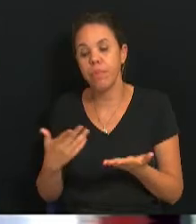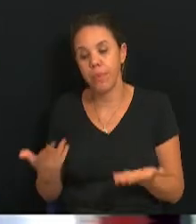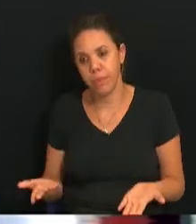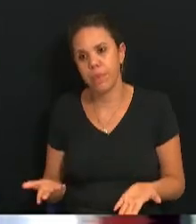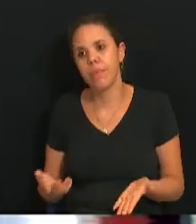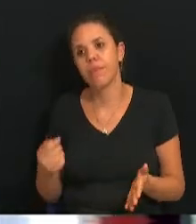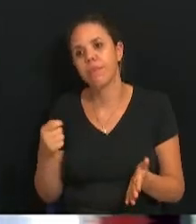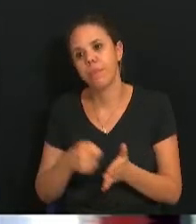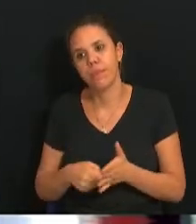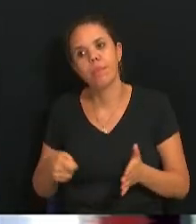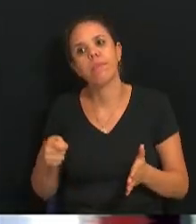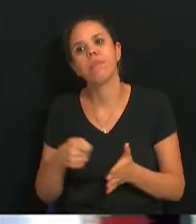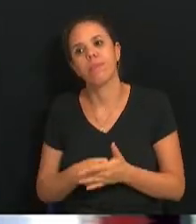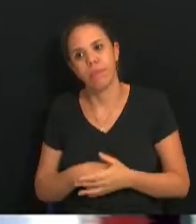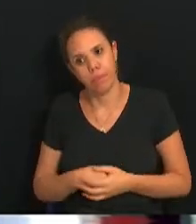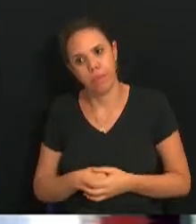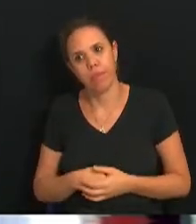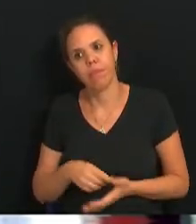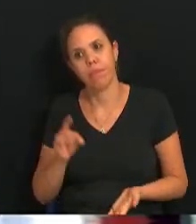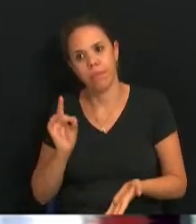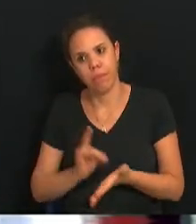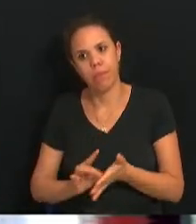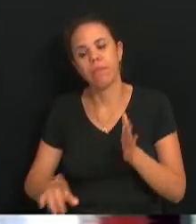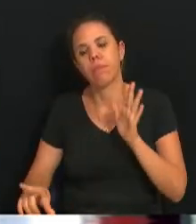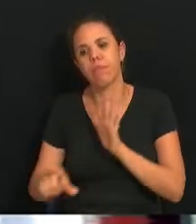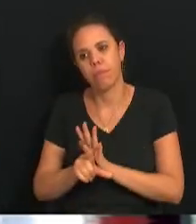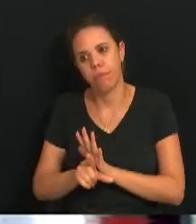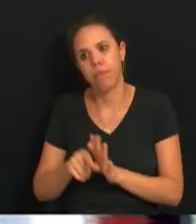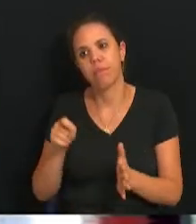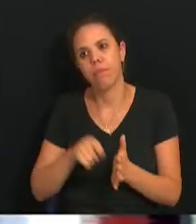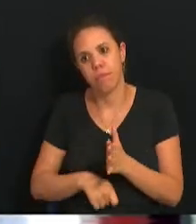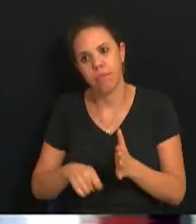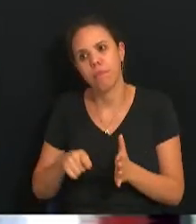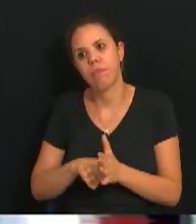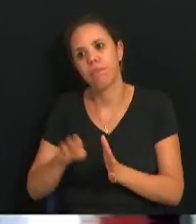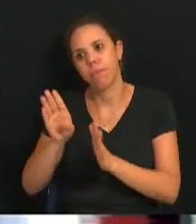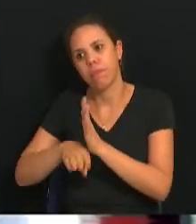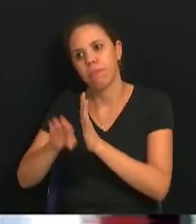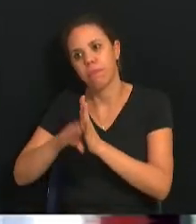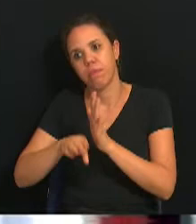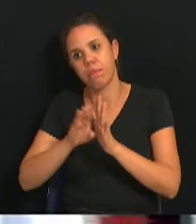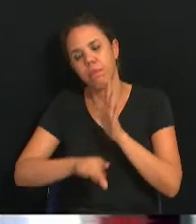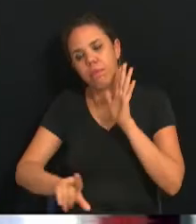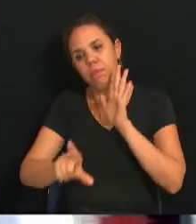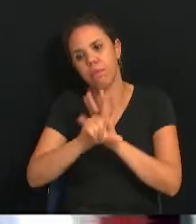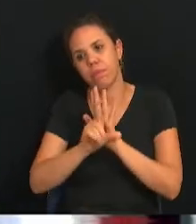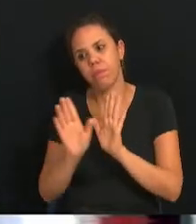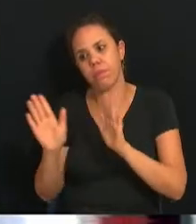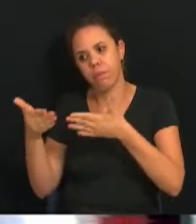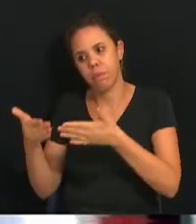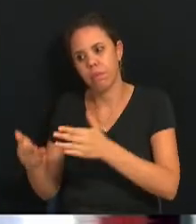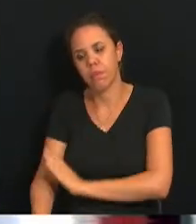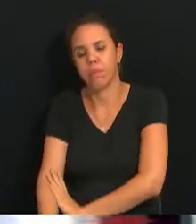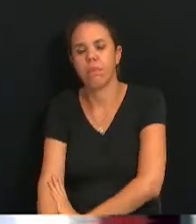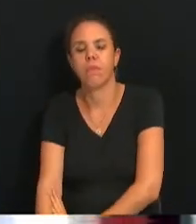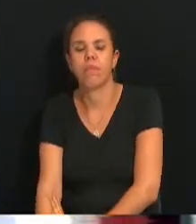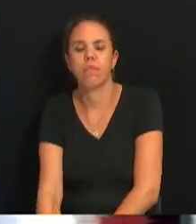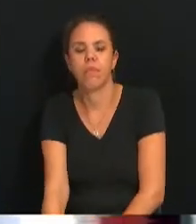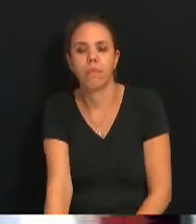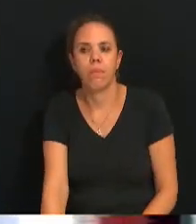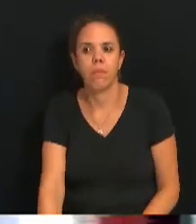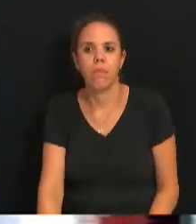que efetiva a lei, é a luta que derruba leis, né? Então a gente precisa dar o foco na luta, é a luta que vai determinar